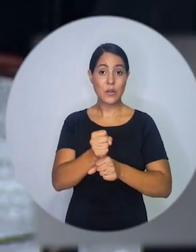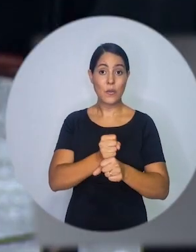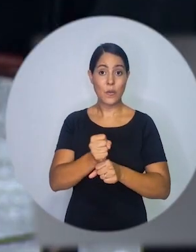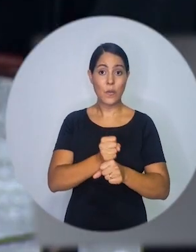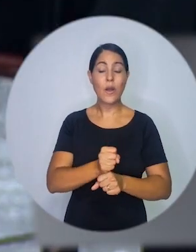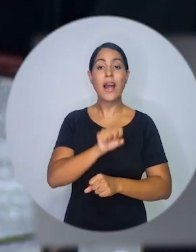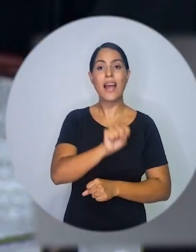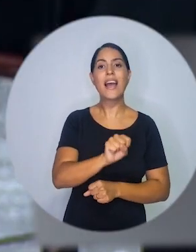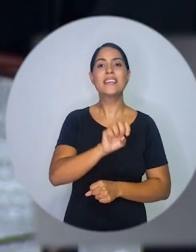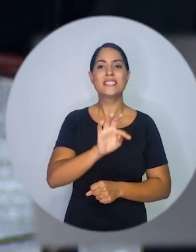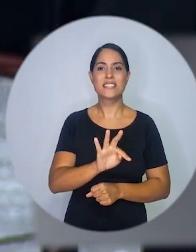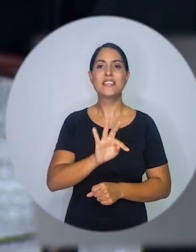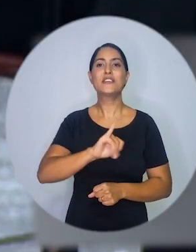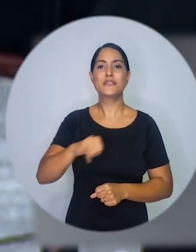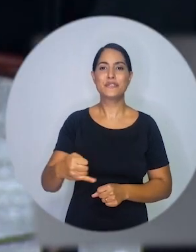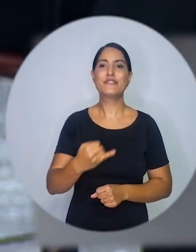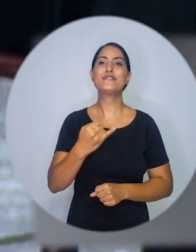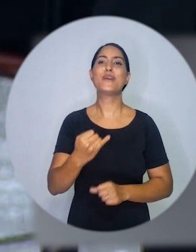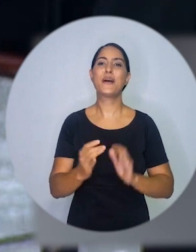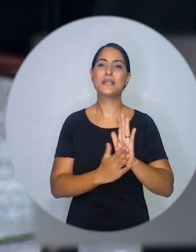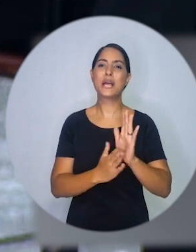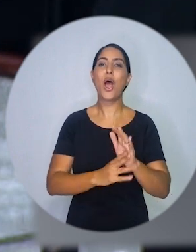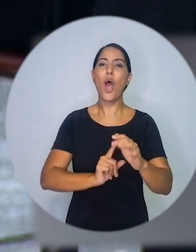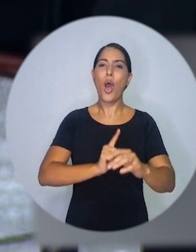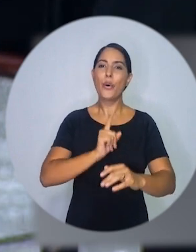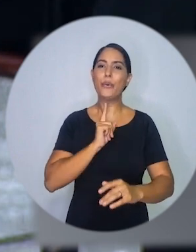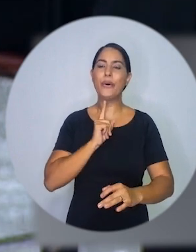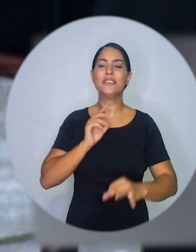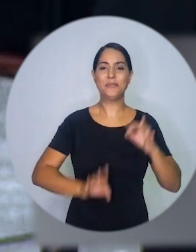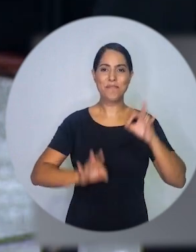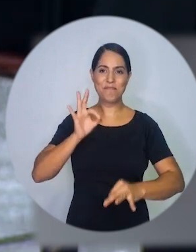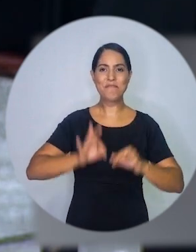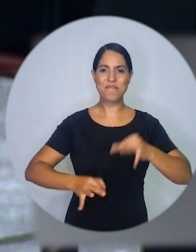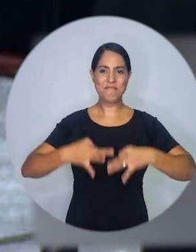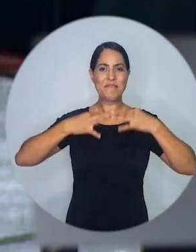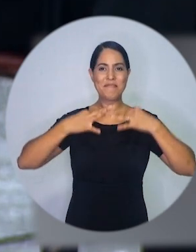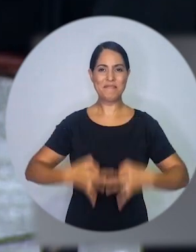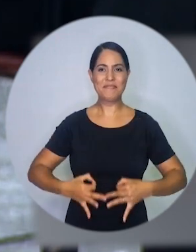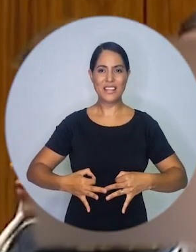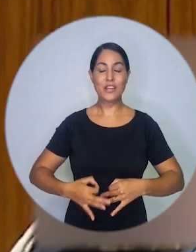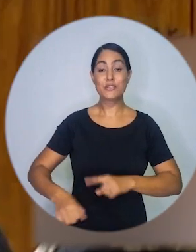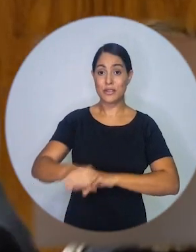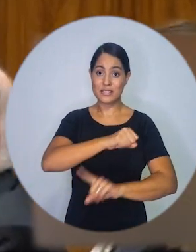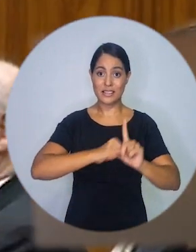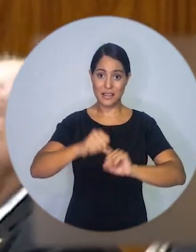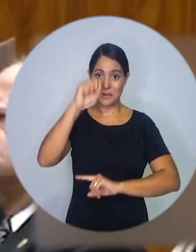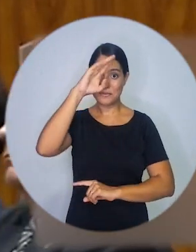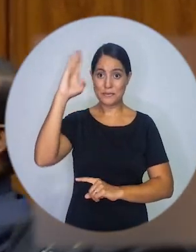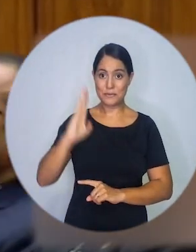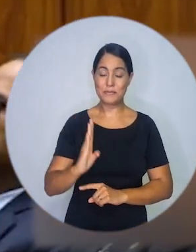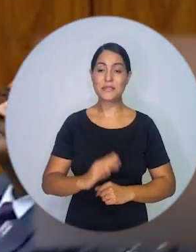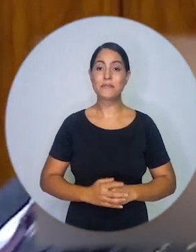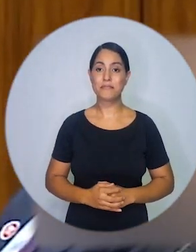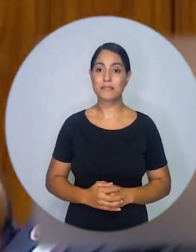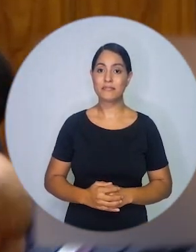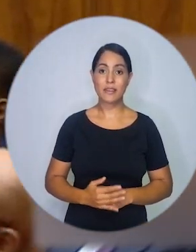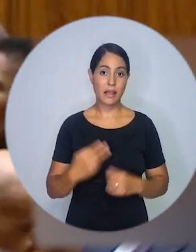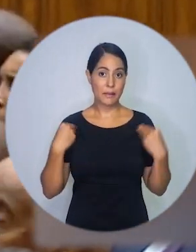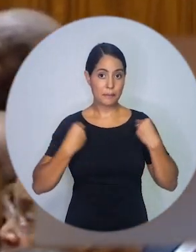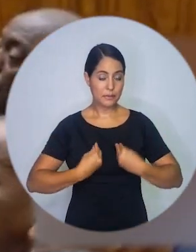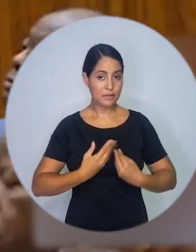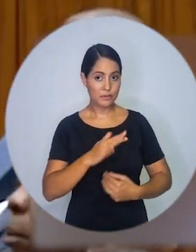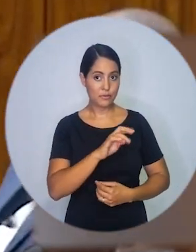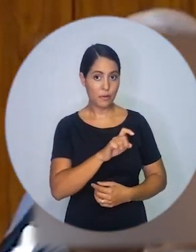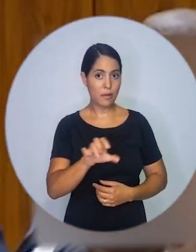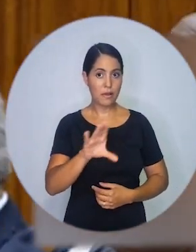enaltecer os avanços na construção de um sistema de justiça mais justo, eficiente e alinhado com as necessidades e os anseios da sociedade brasileira, ministro